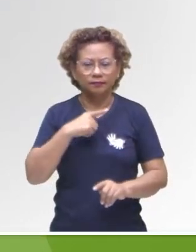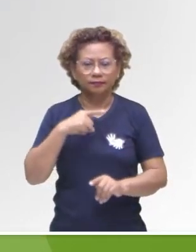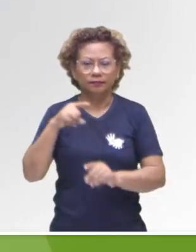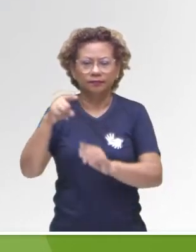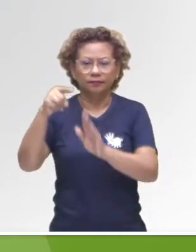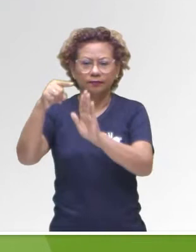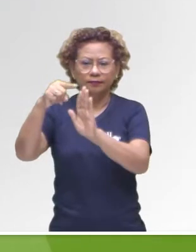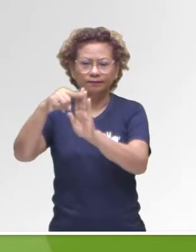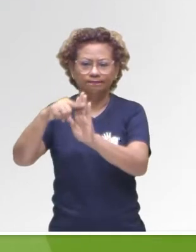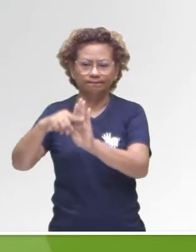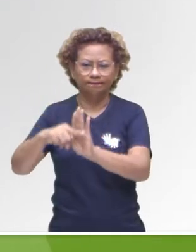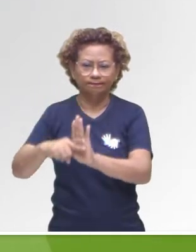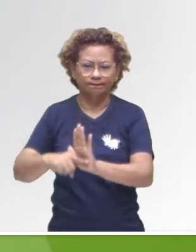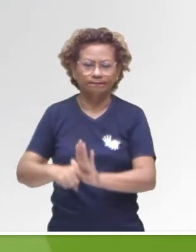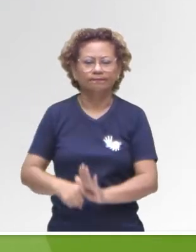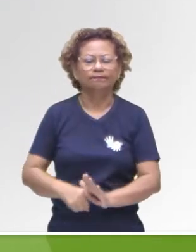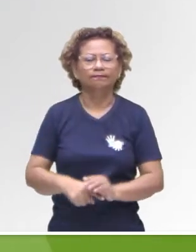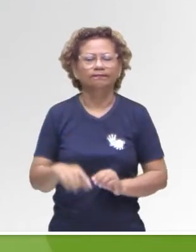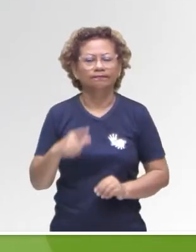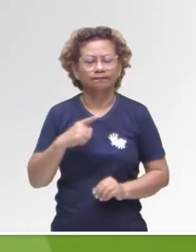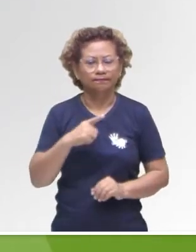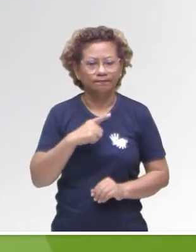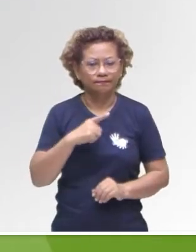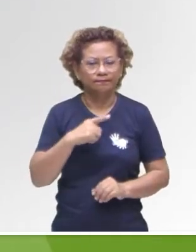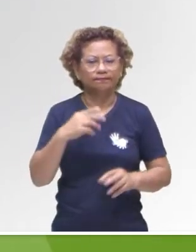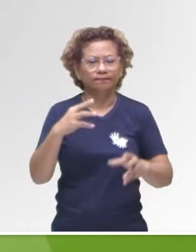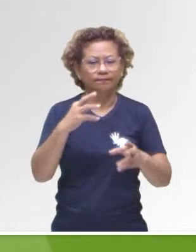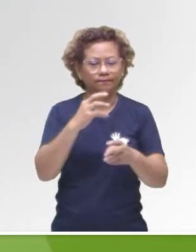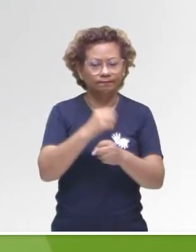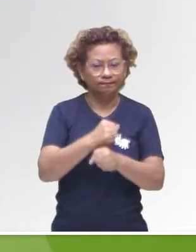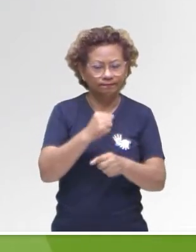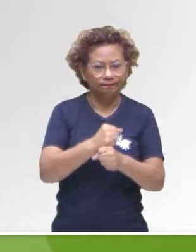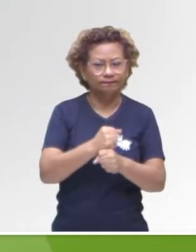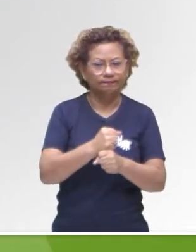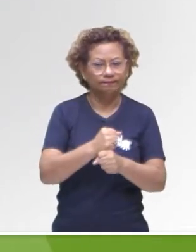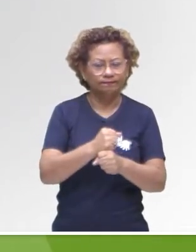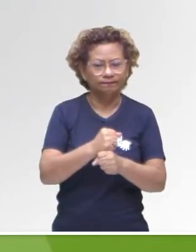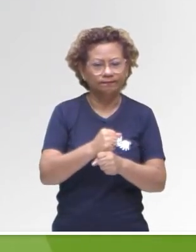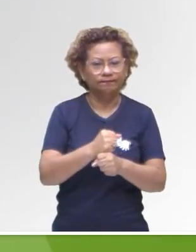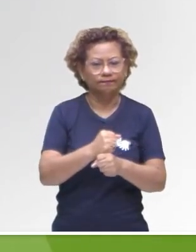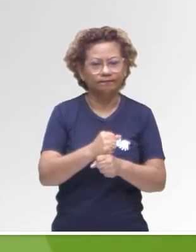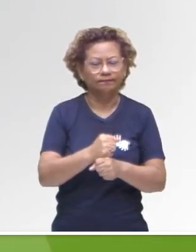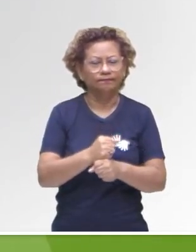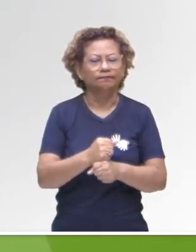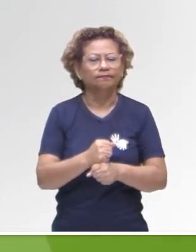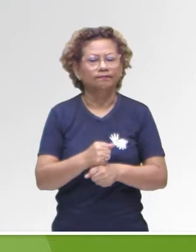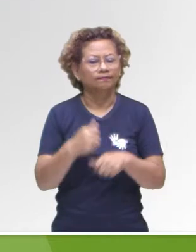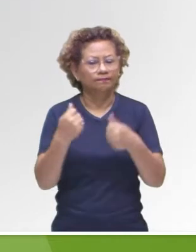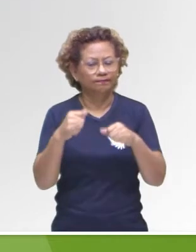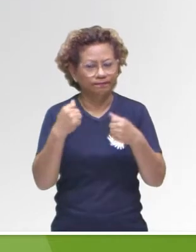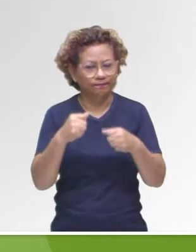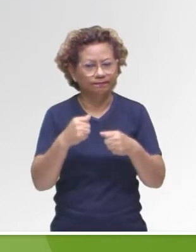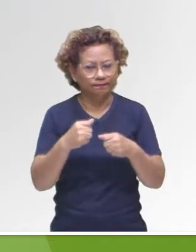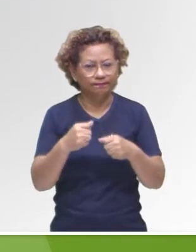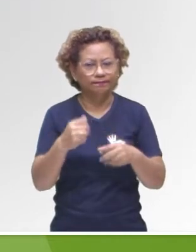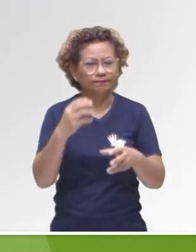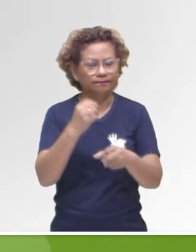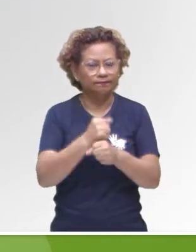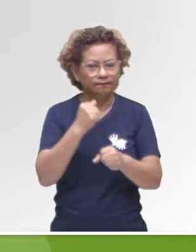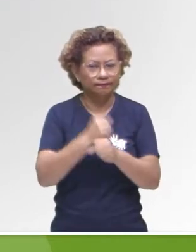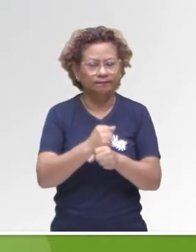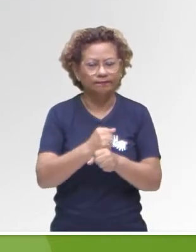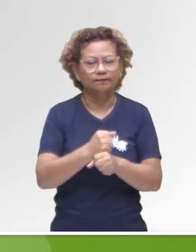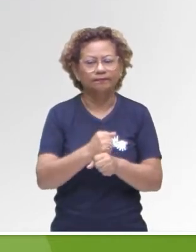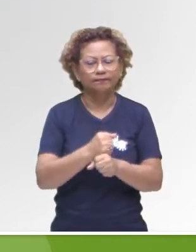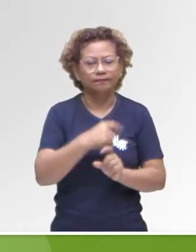deste campo, é a soma algébrica dos potenciais individuais. Então, calculamos aí o potencial de cada carga que está